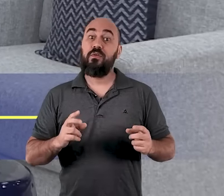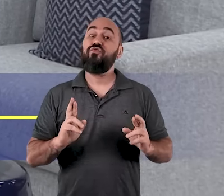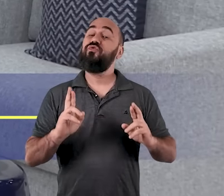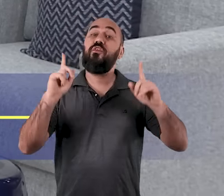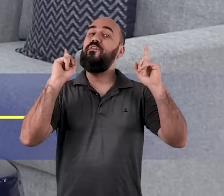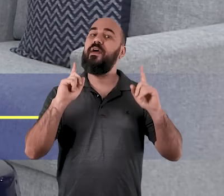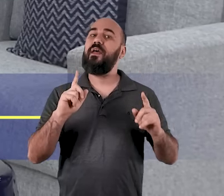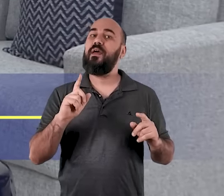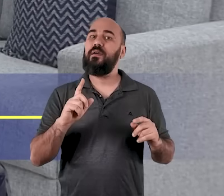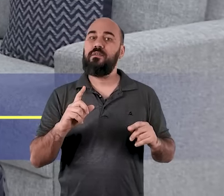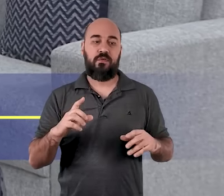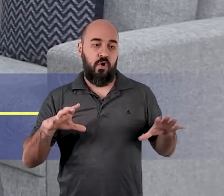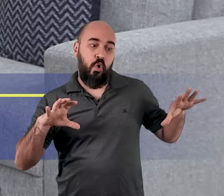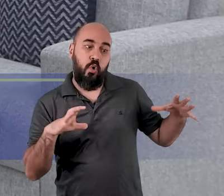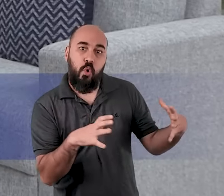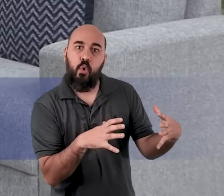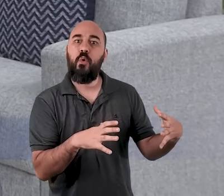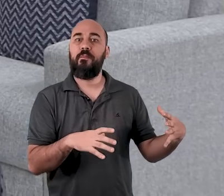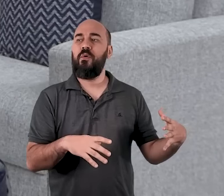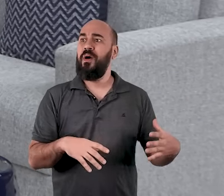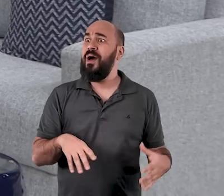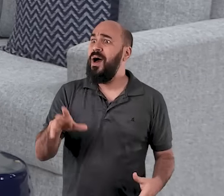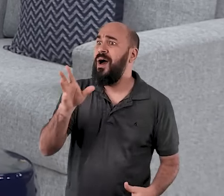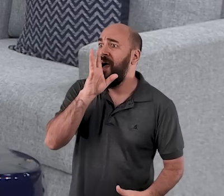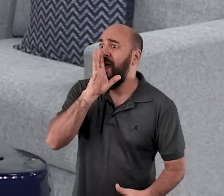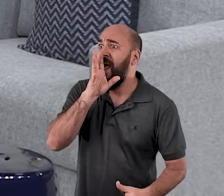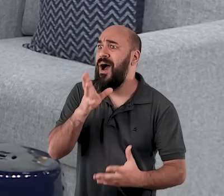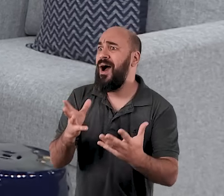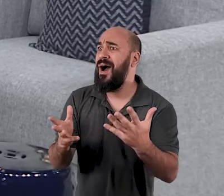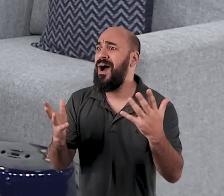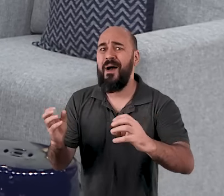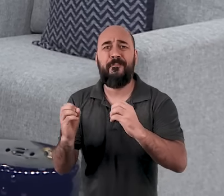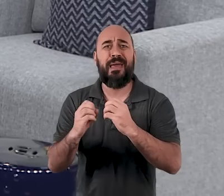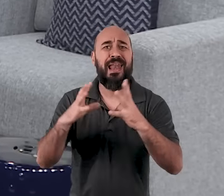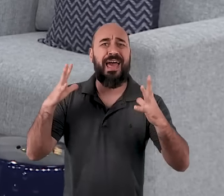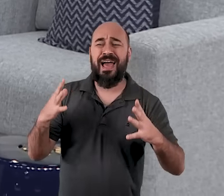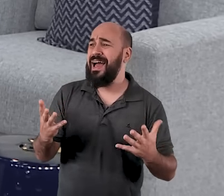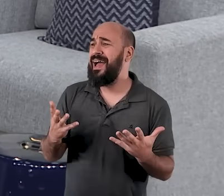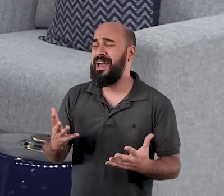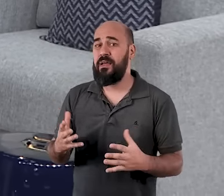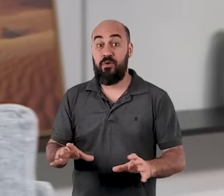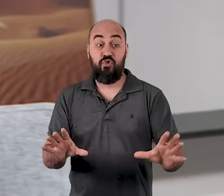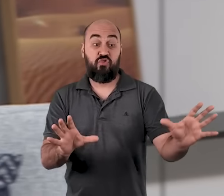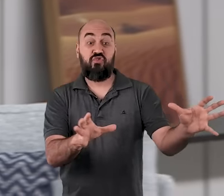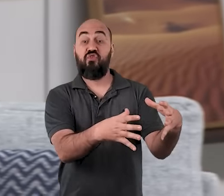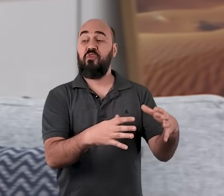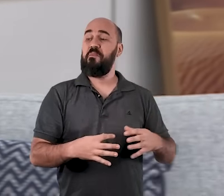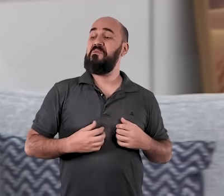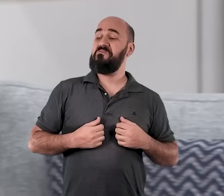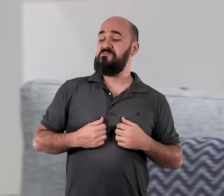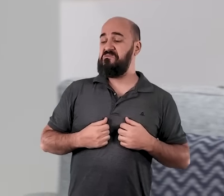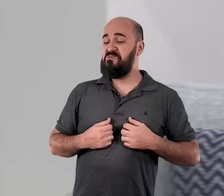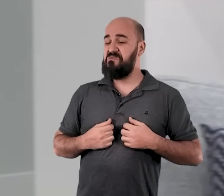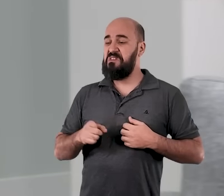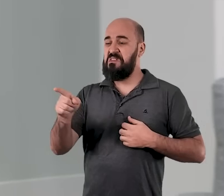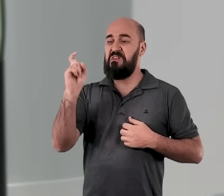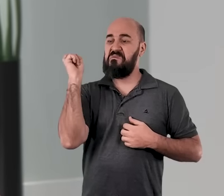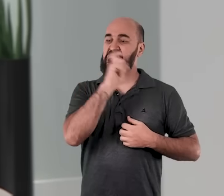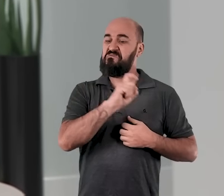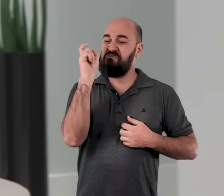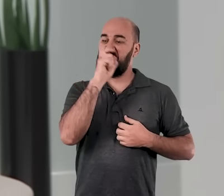completamente diferentes diante do milagre realizado pelo Senhor Jesus Cristo. Quer ver outro exemplo?